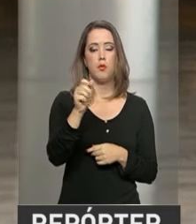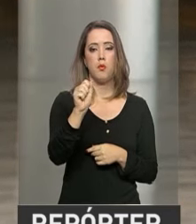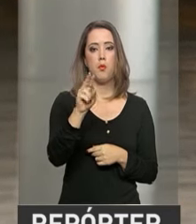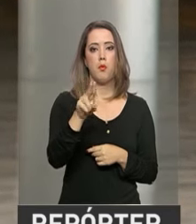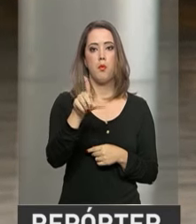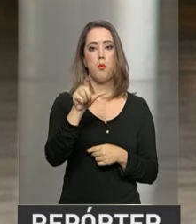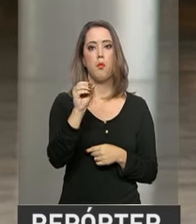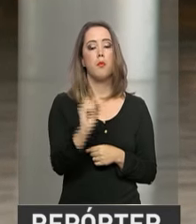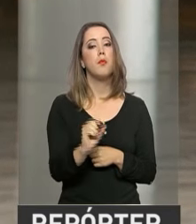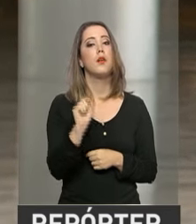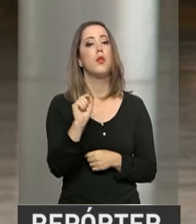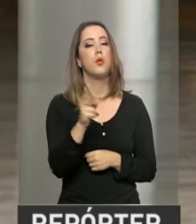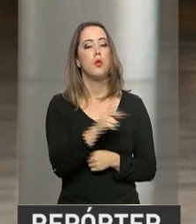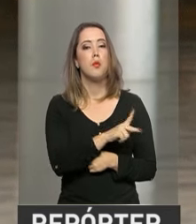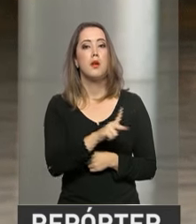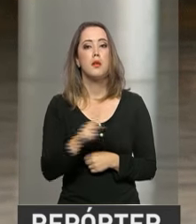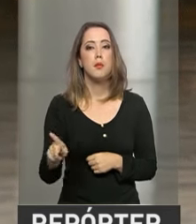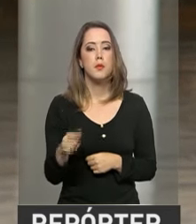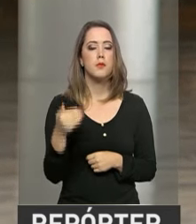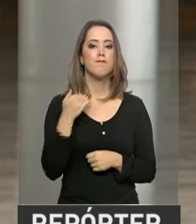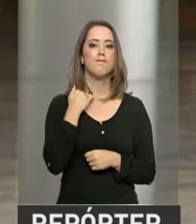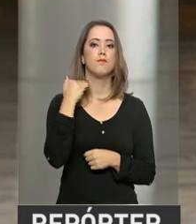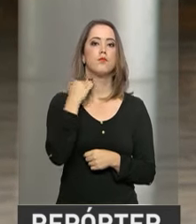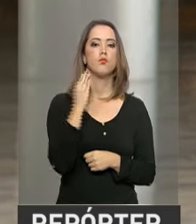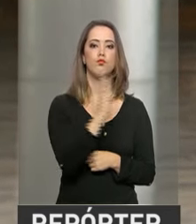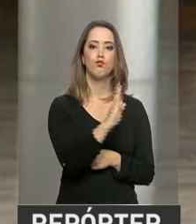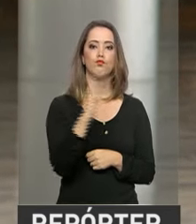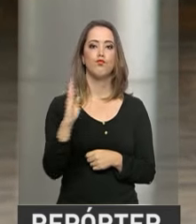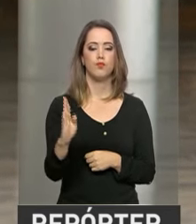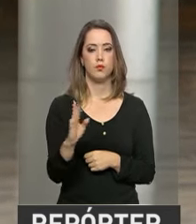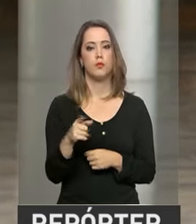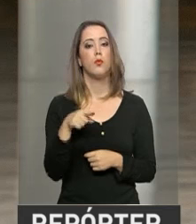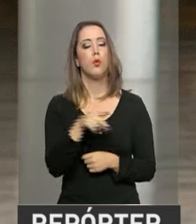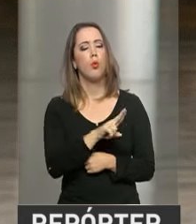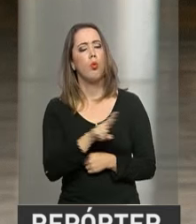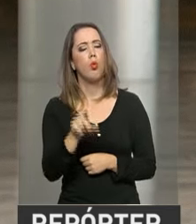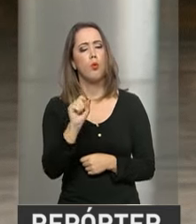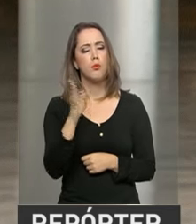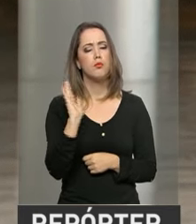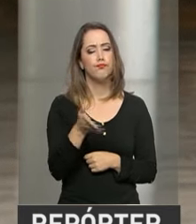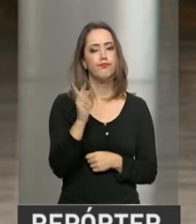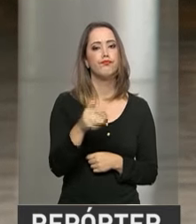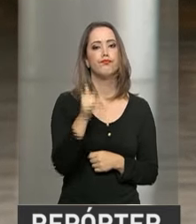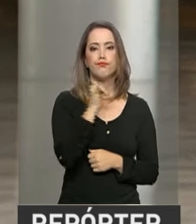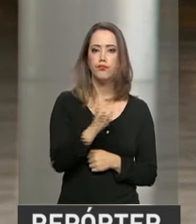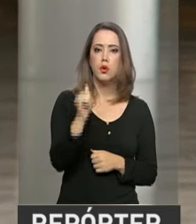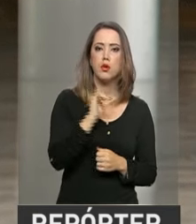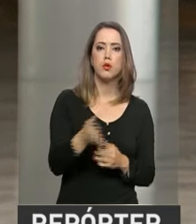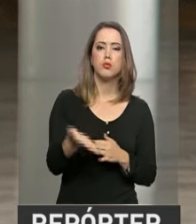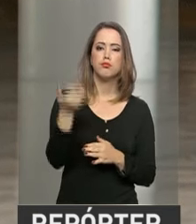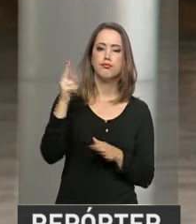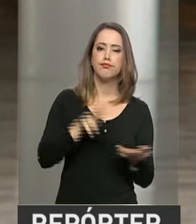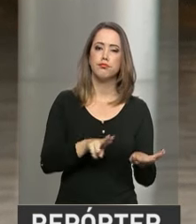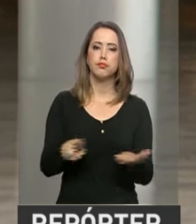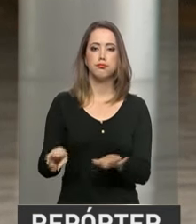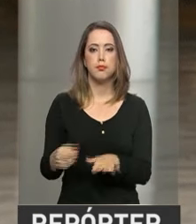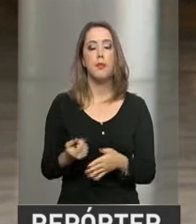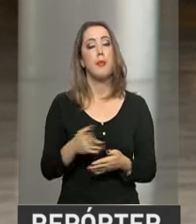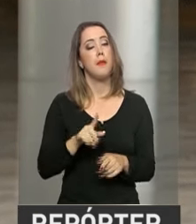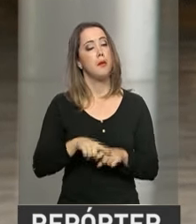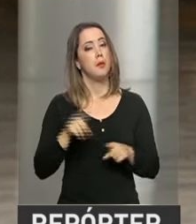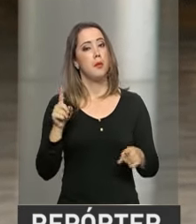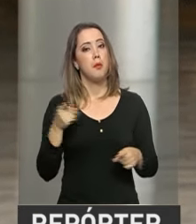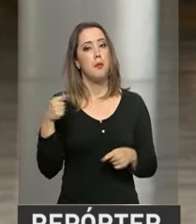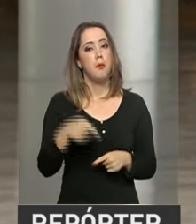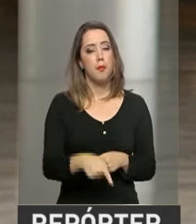Cafarelli, para o cargo de presidente do Banco do Brasil. O nome de Cafarelli já havia sido anunciado na semana passada, a gente lembra aí, mas a